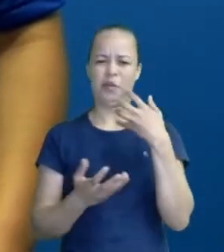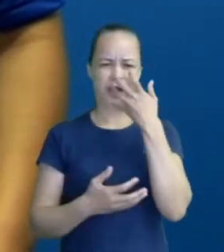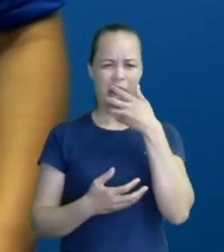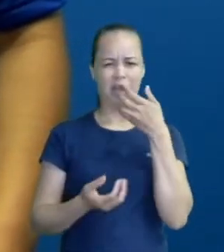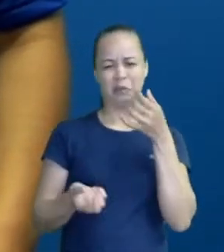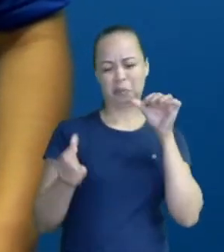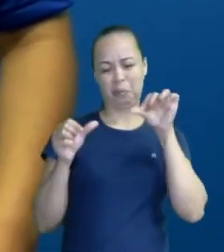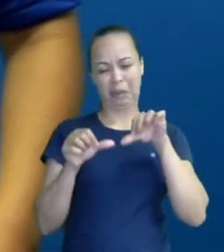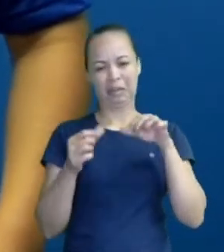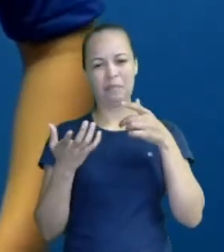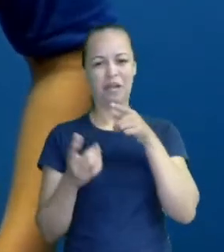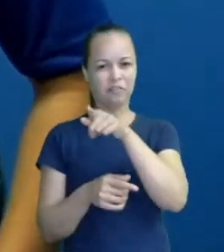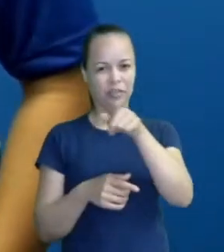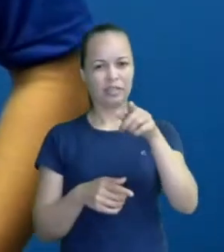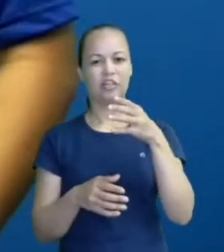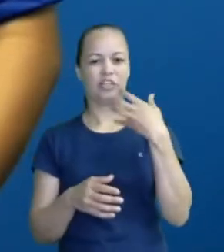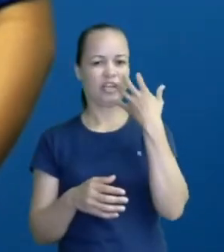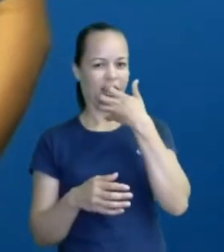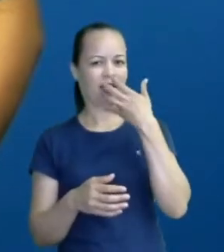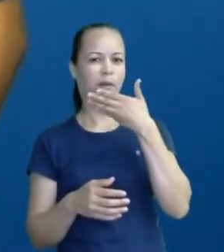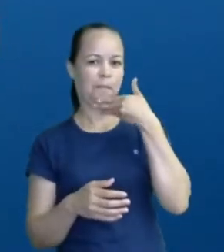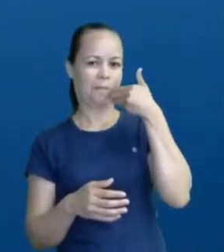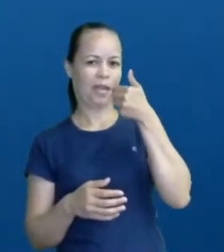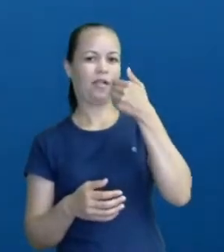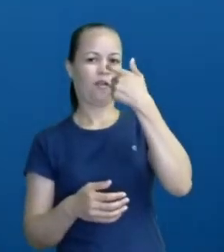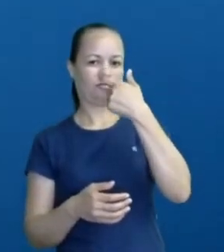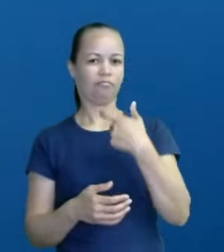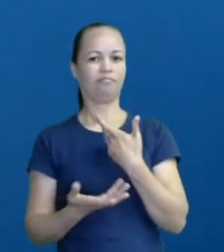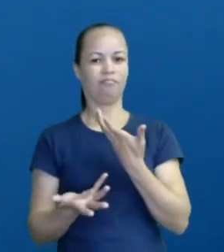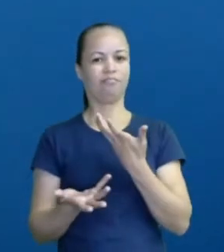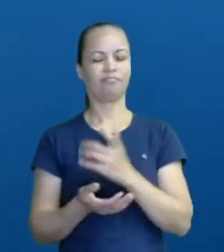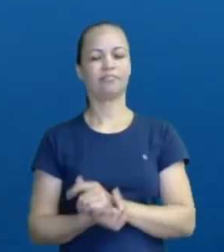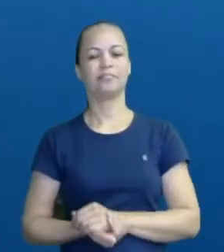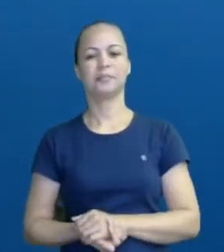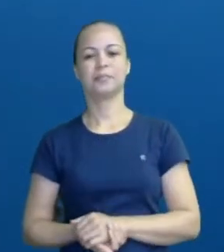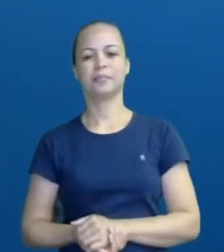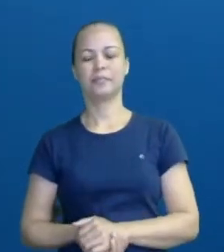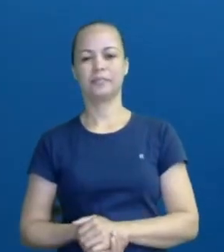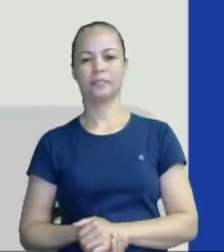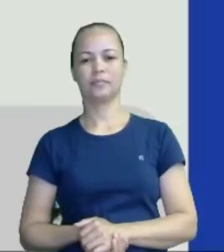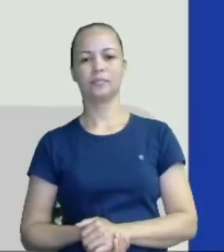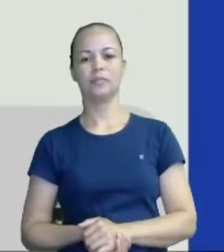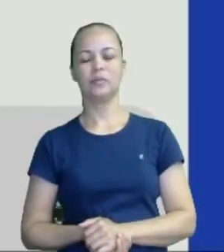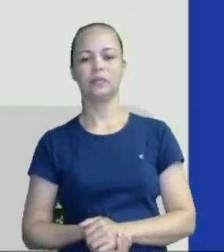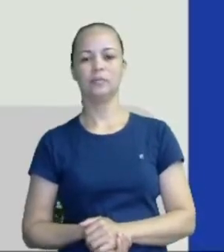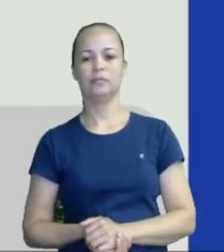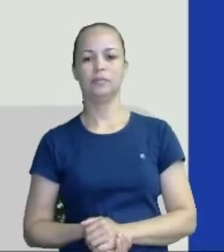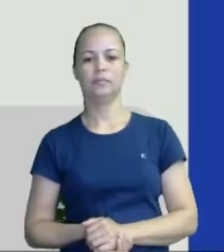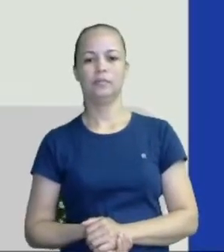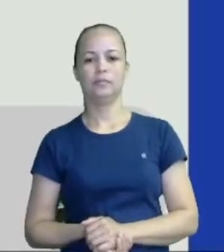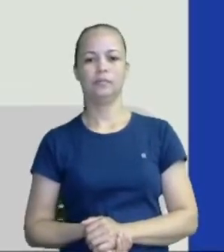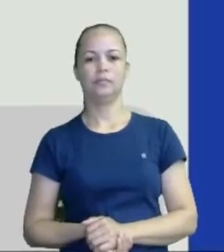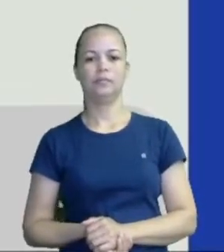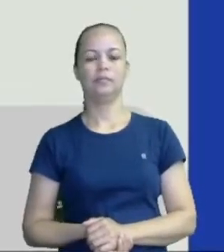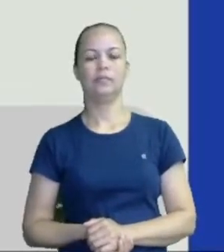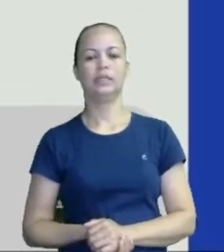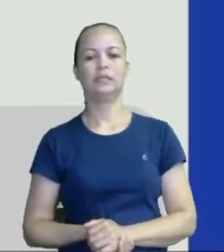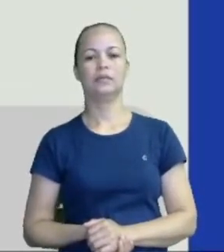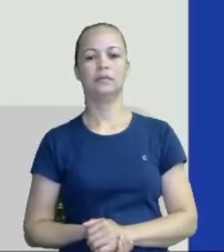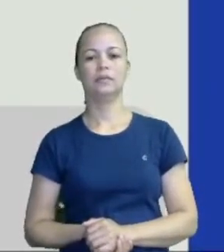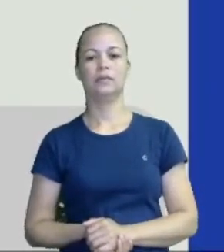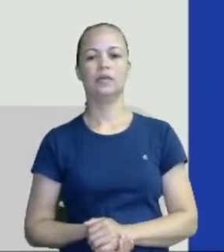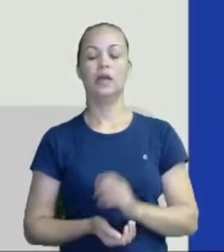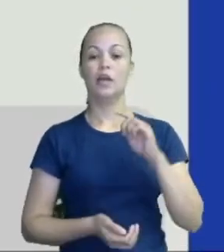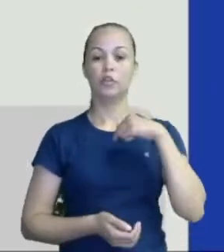canta melhor que eu, tá certo? Então, vamos lá, vamos continuar. Então, Então, a gente